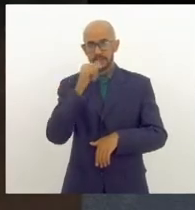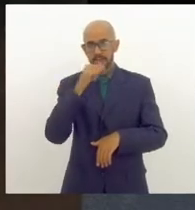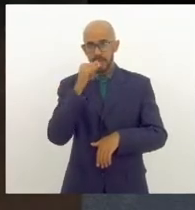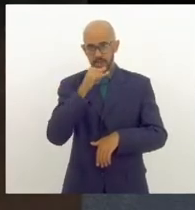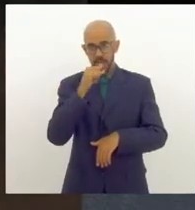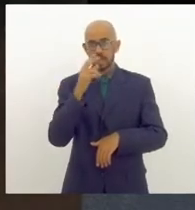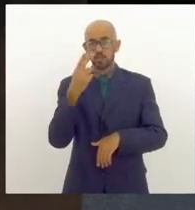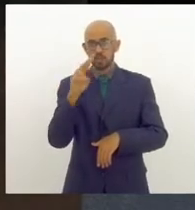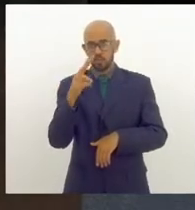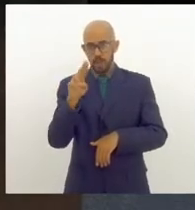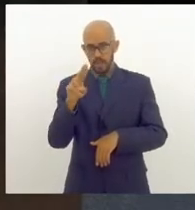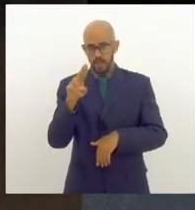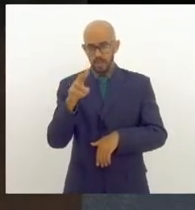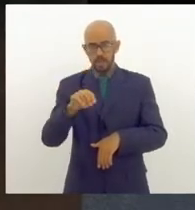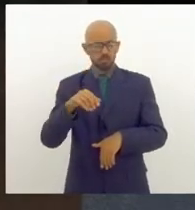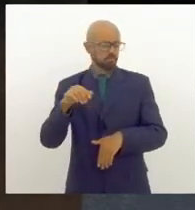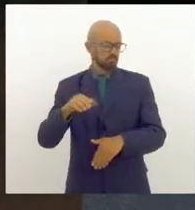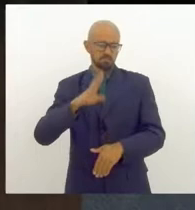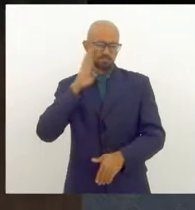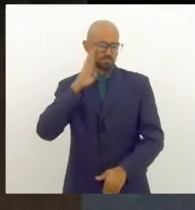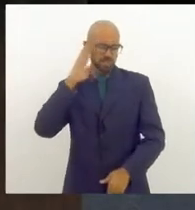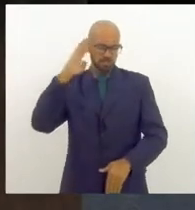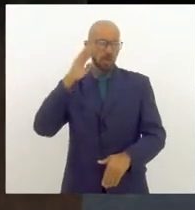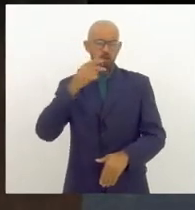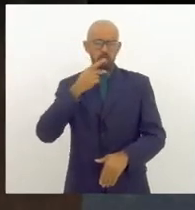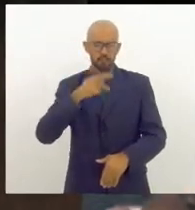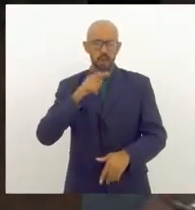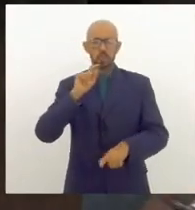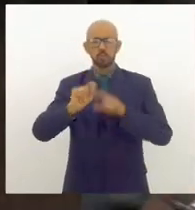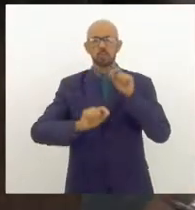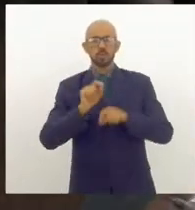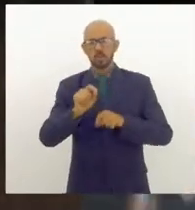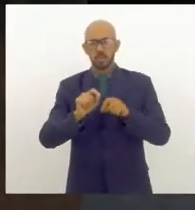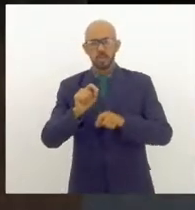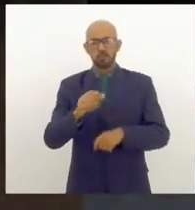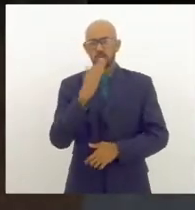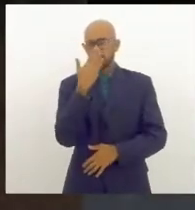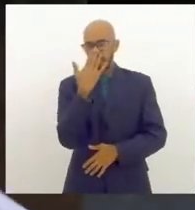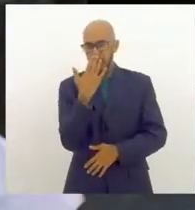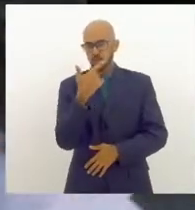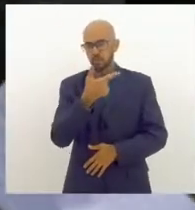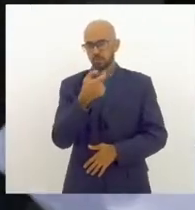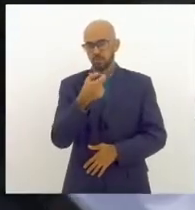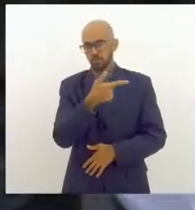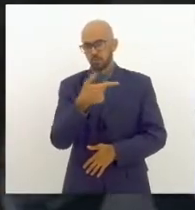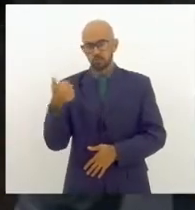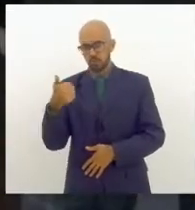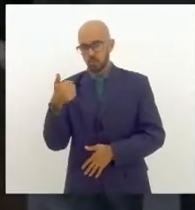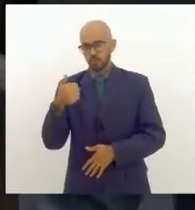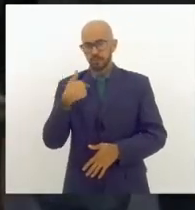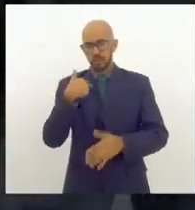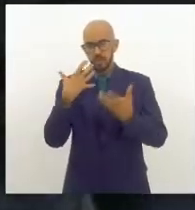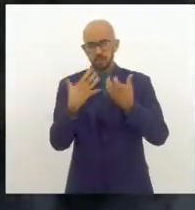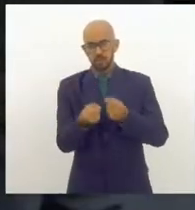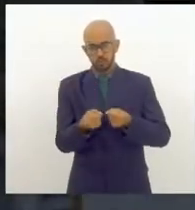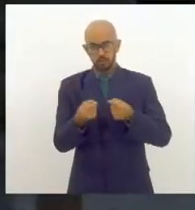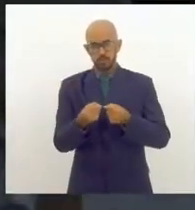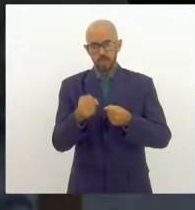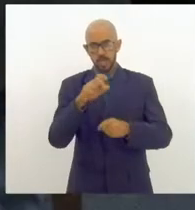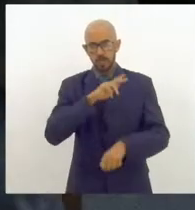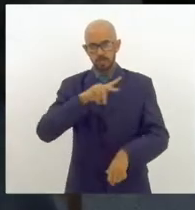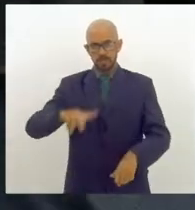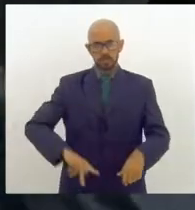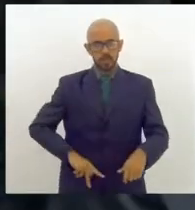Uruguai. Destaco que, a partir de fevereiro de 2021, assumo a presidência da Comissão